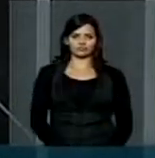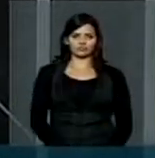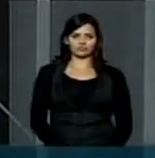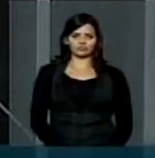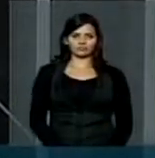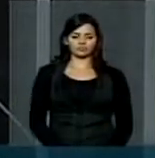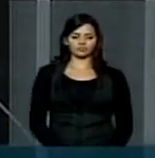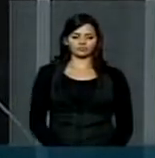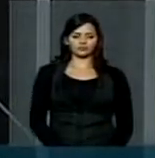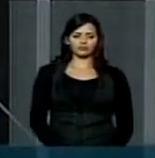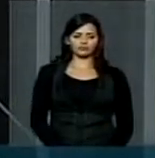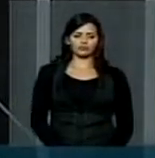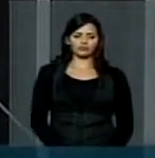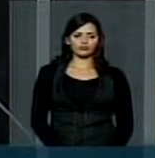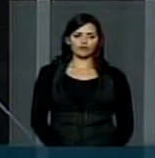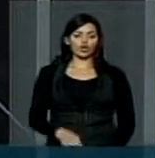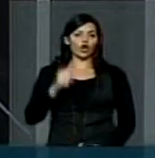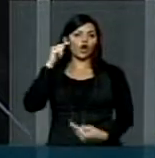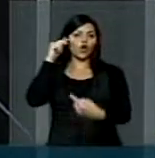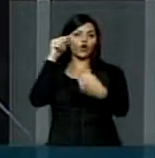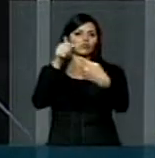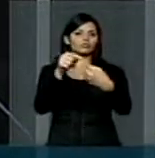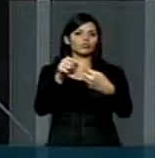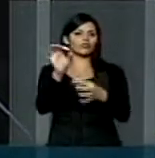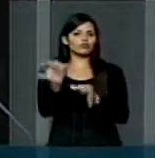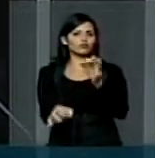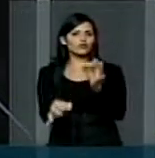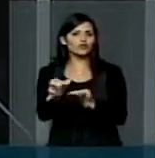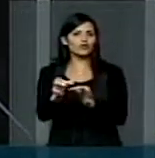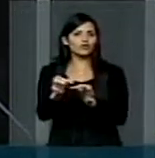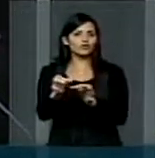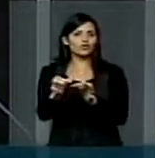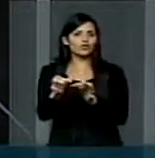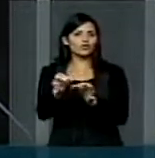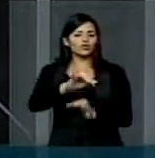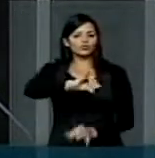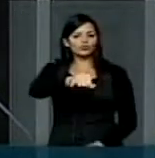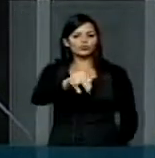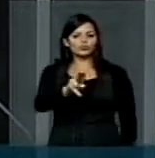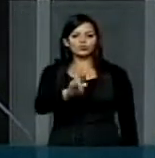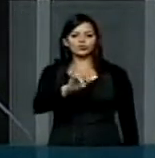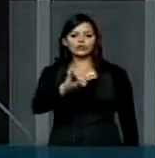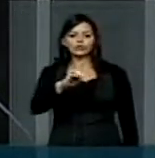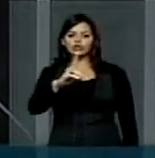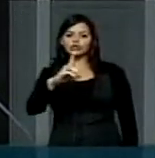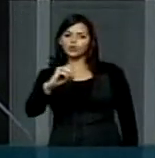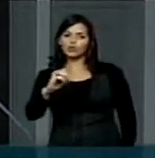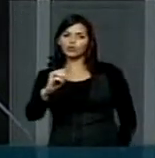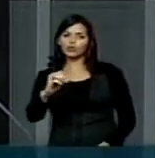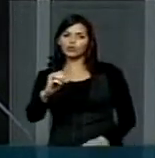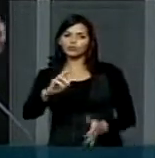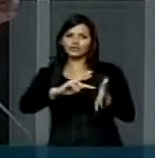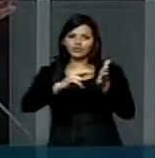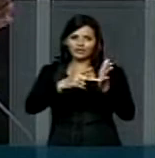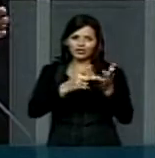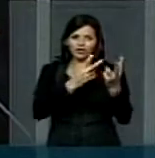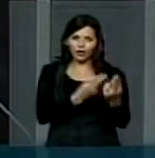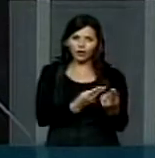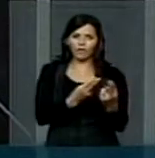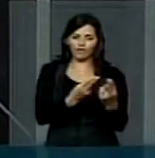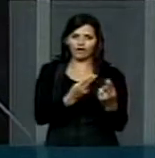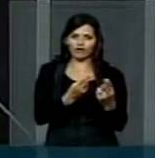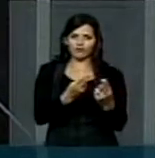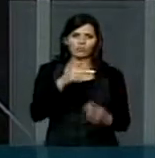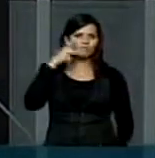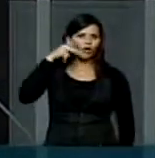mas consenso jurídico não significa consenso político. E nós